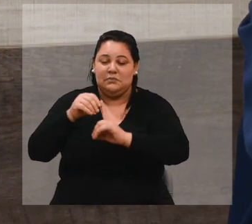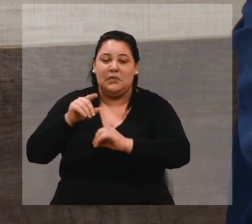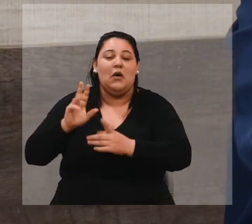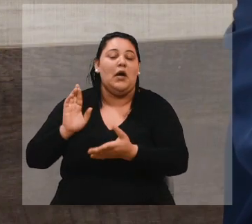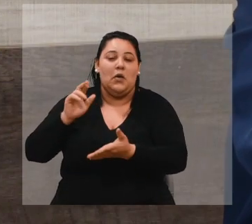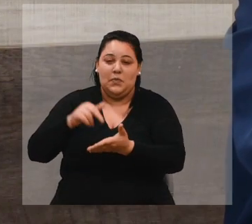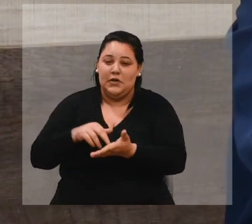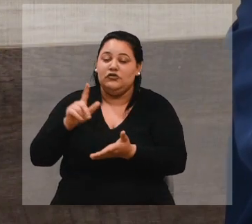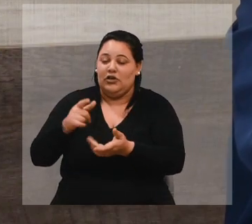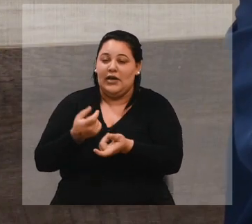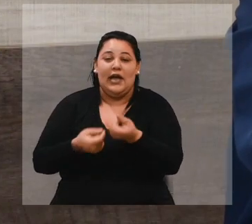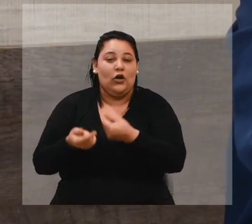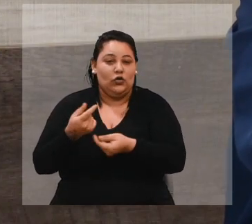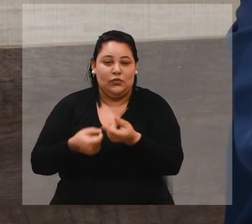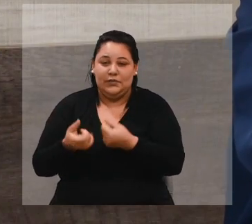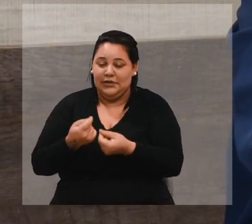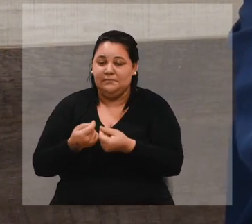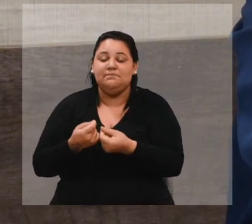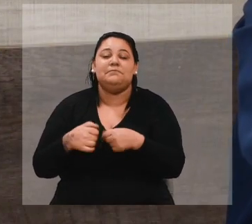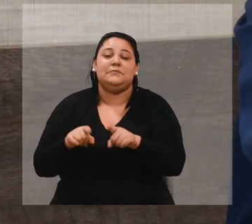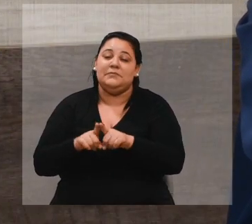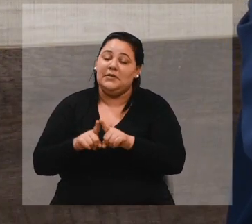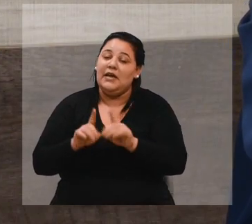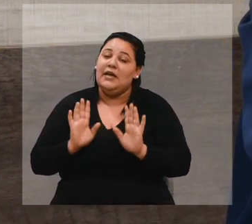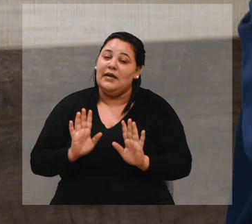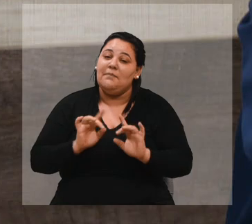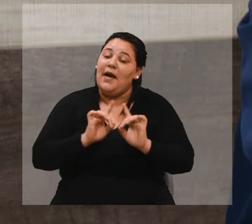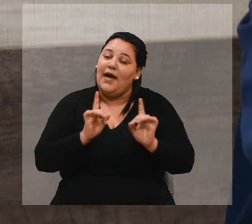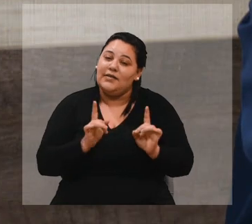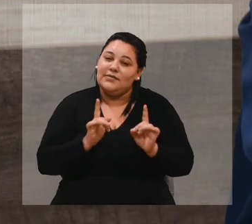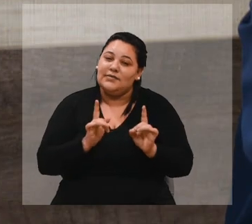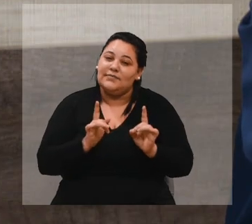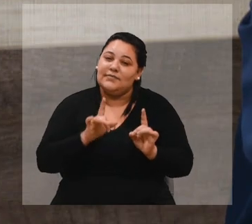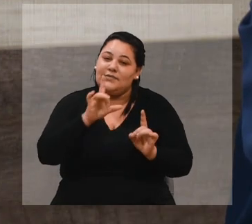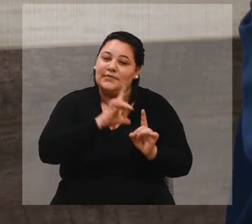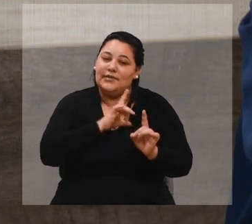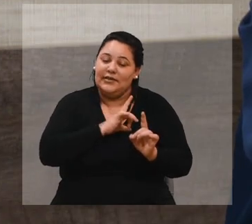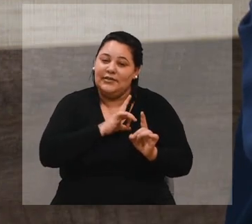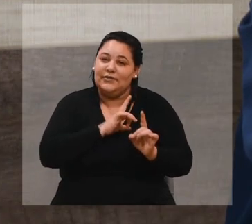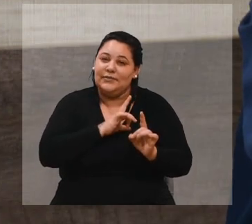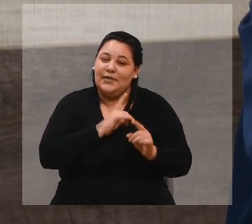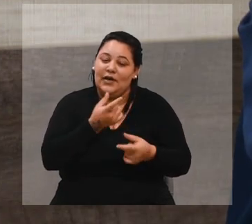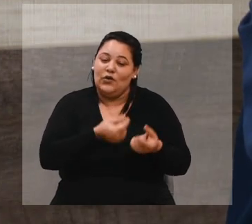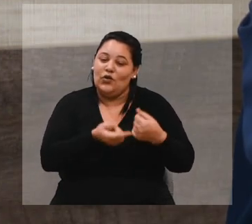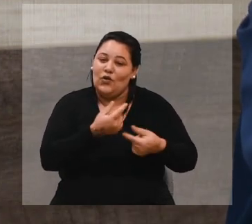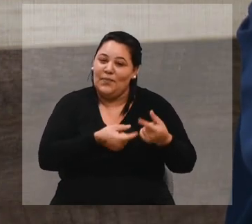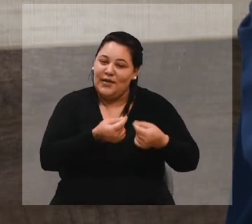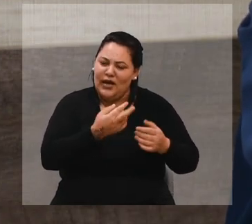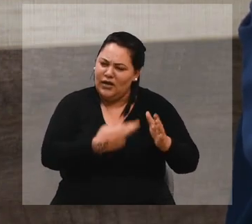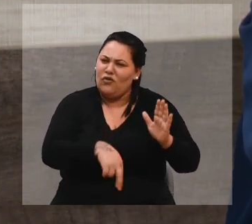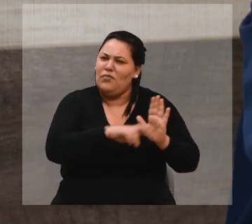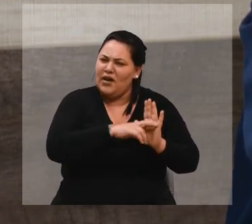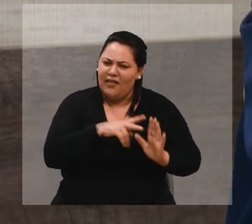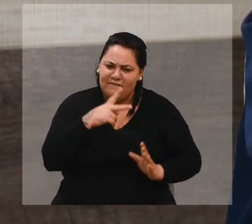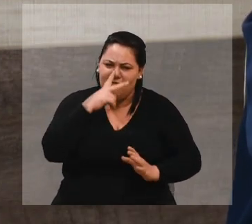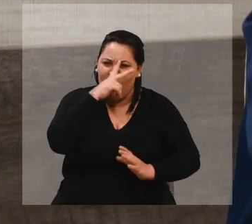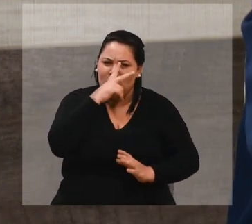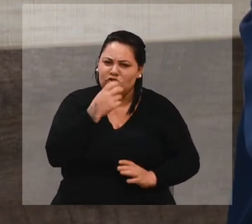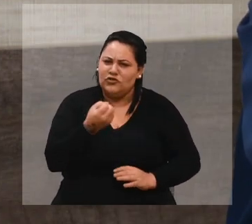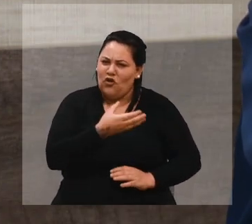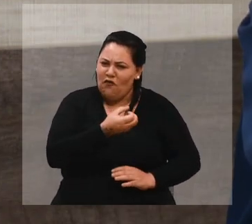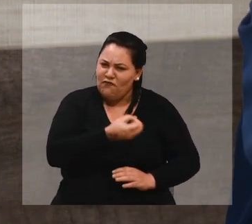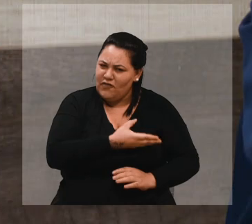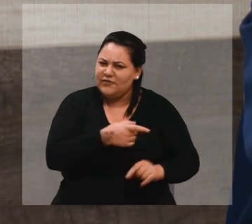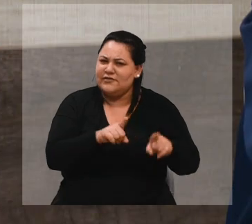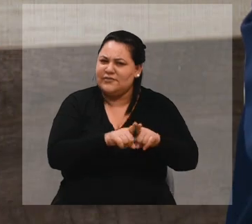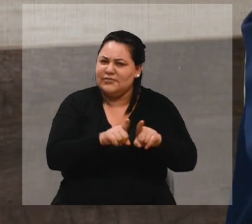realmente é economia e finanças, mas, enfim, tendo uma economia renovada e forte em Caxias do Sul,